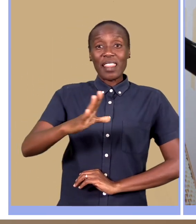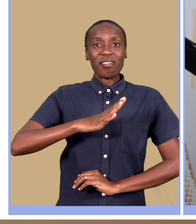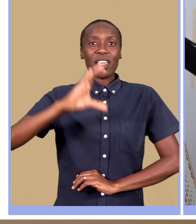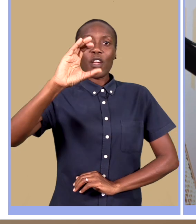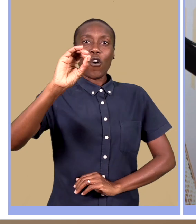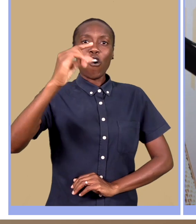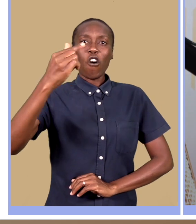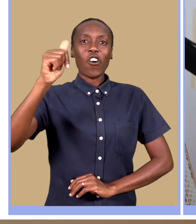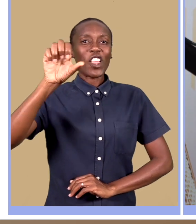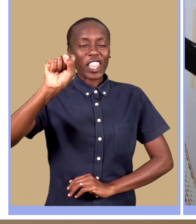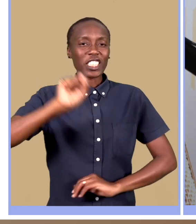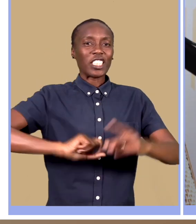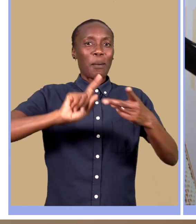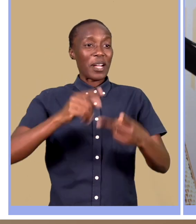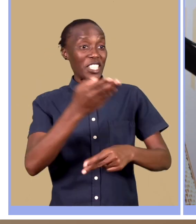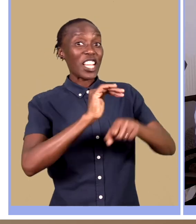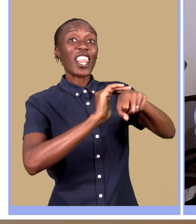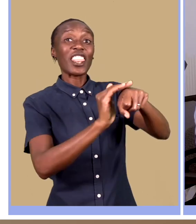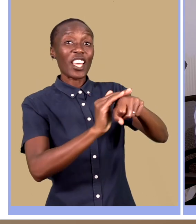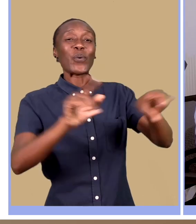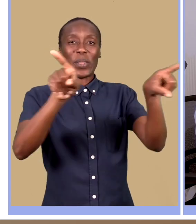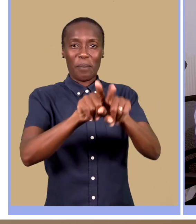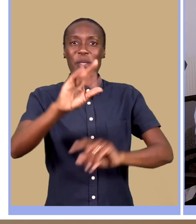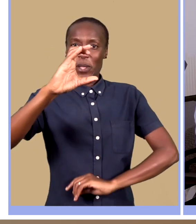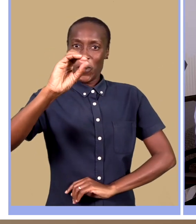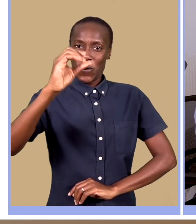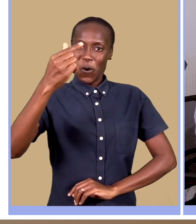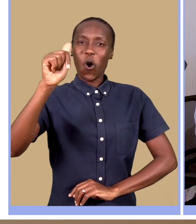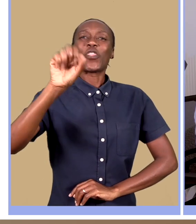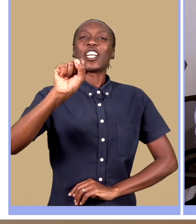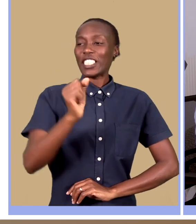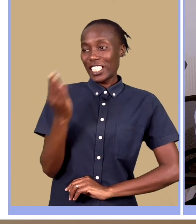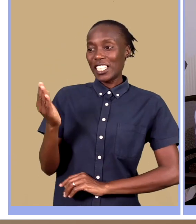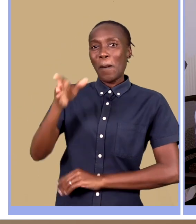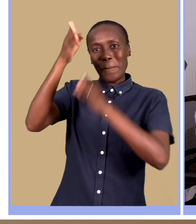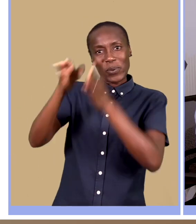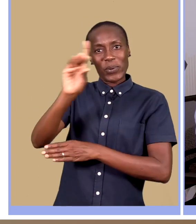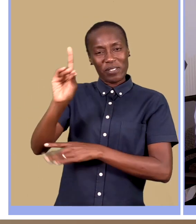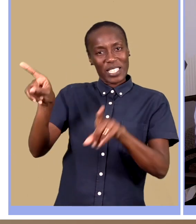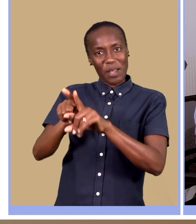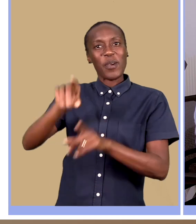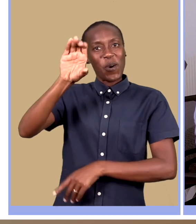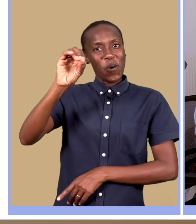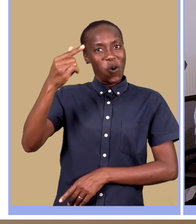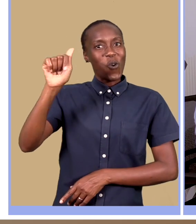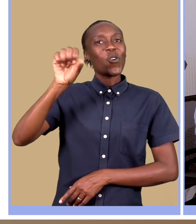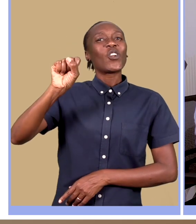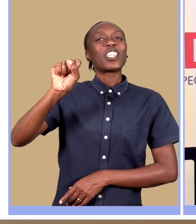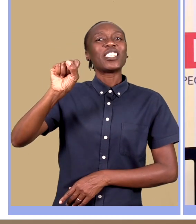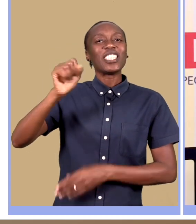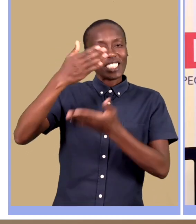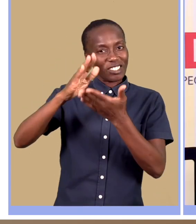eles. Assim como tem cotas para pretos, também tem cotas para pessoas com deficiência. No acesso à